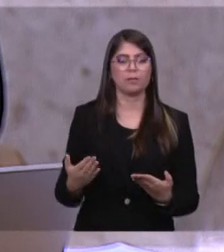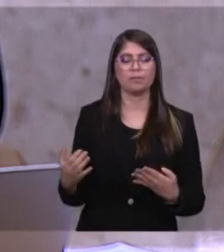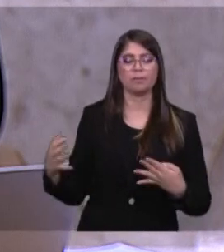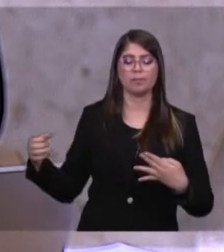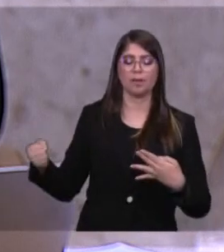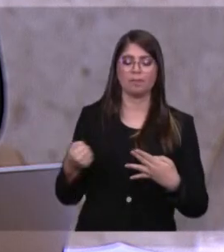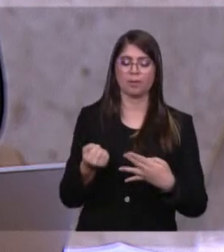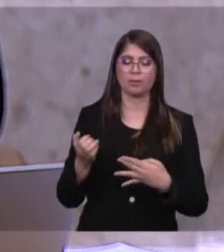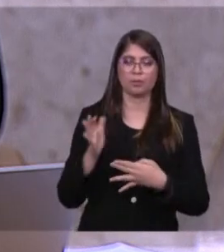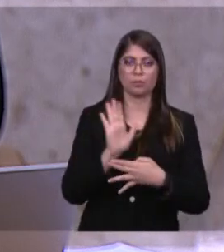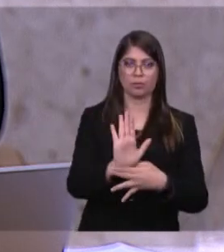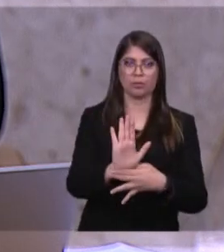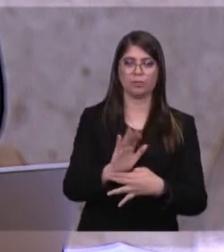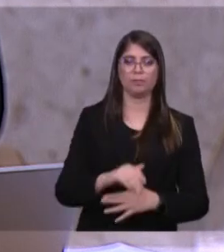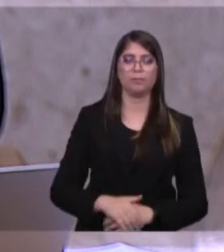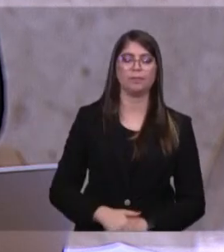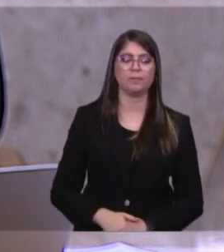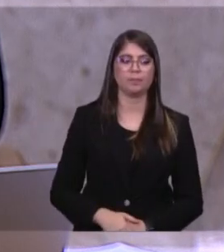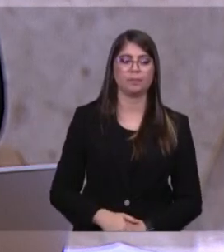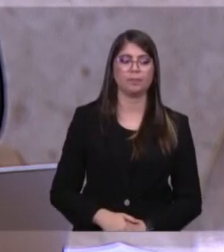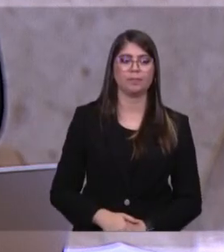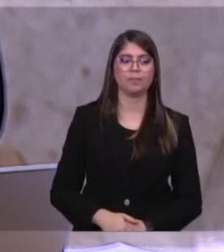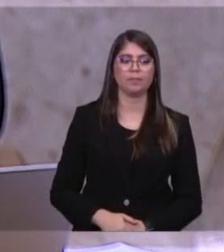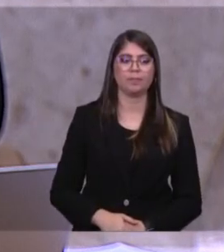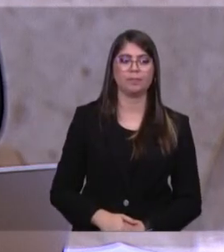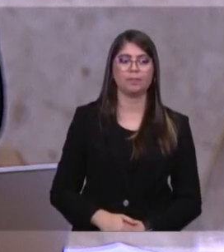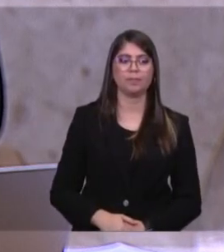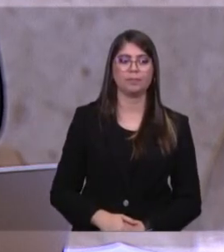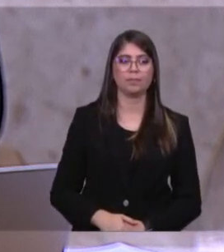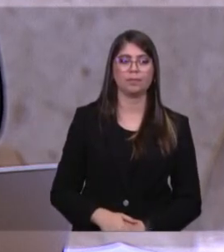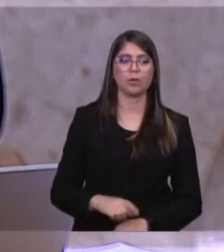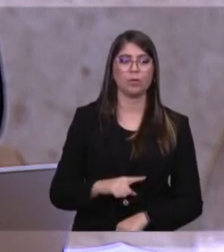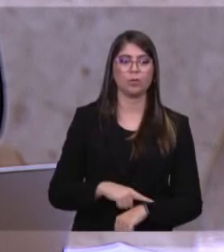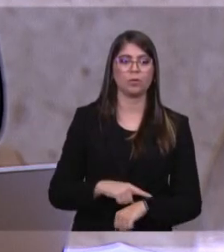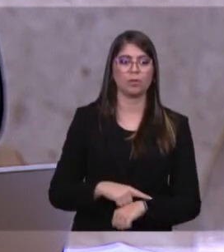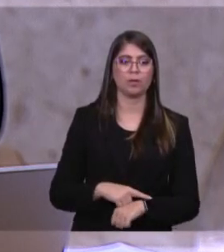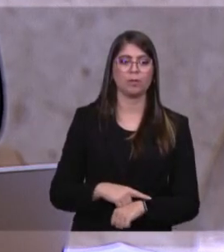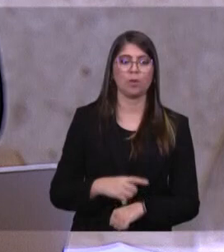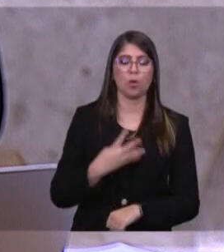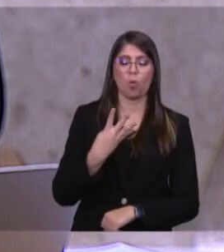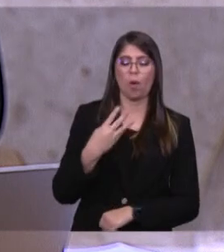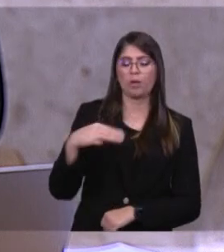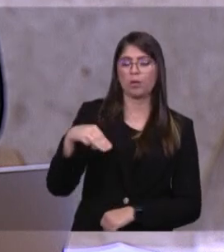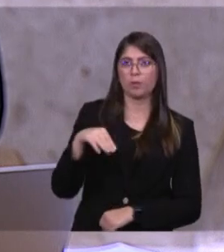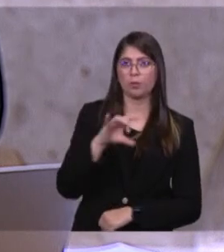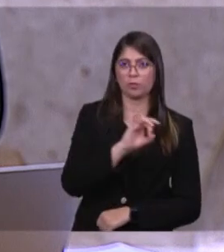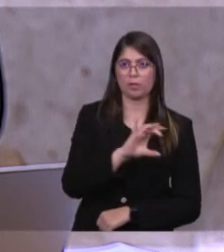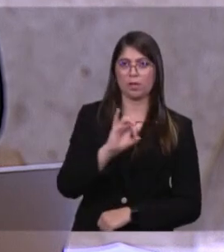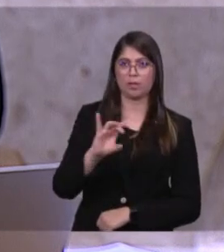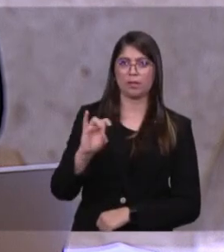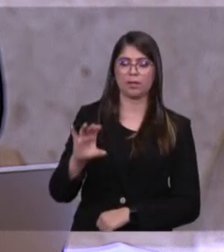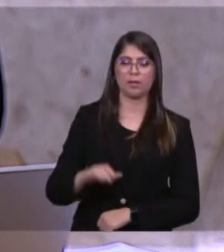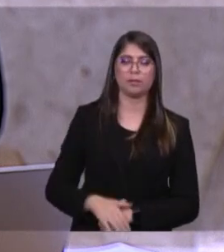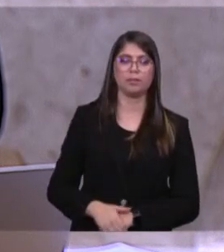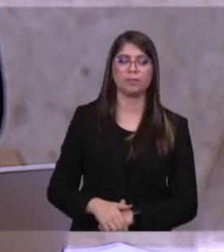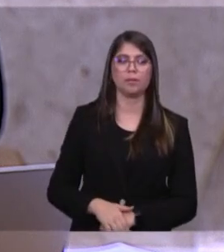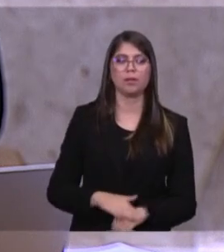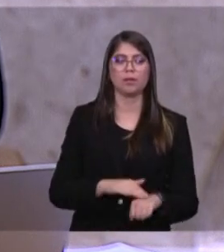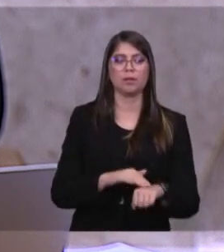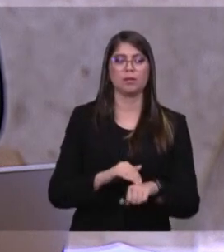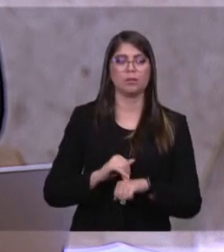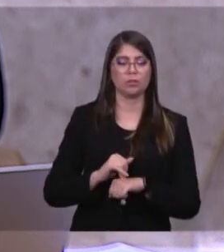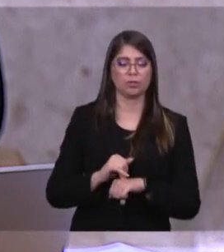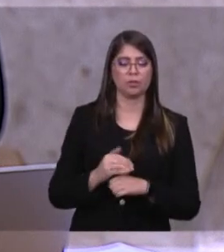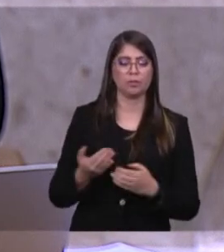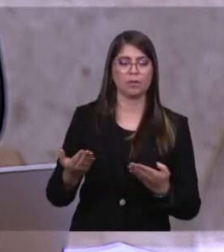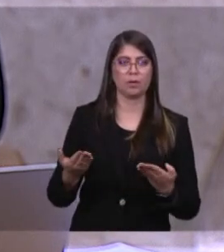Curie, e arredondando o tempo, 4 minutos para cada um. Chamo inicialmente